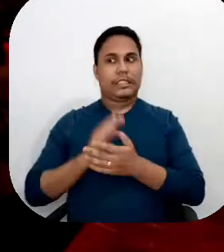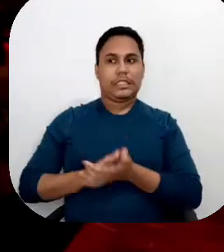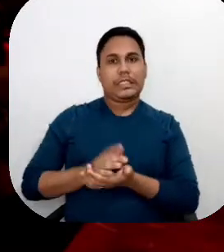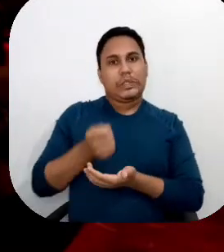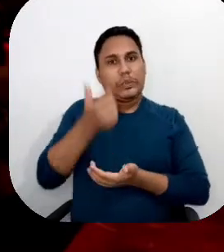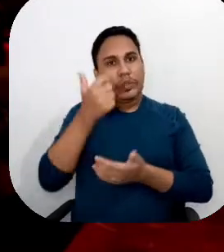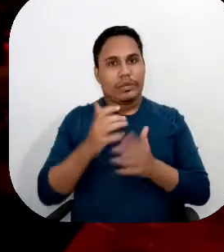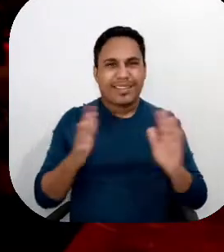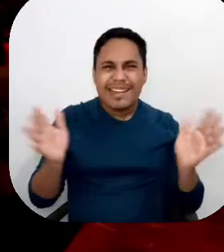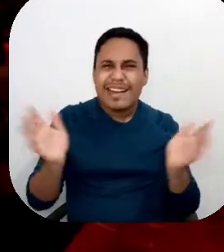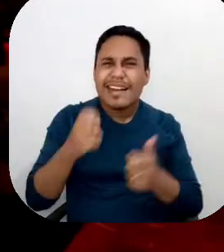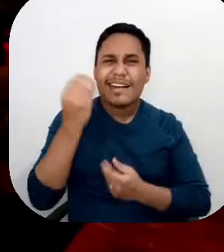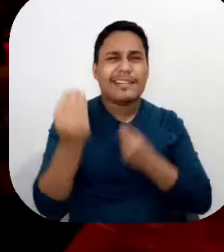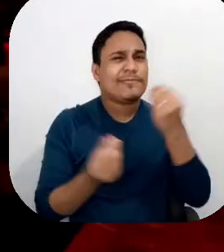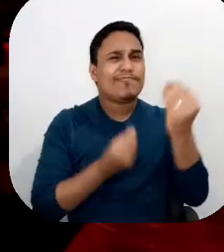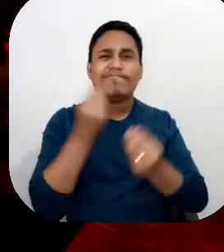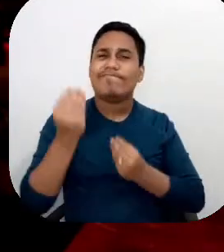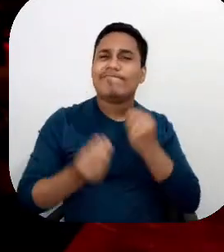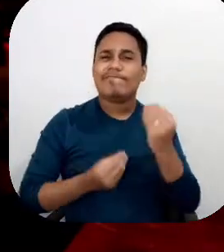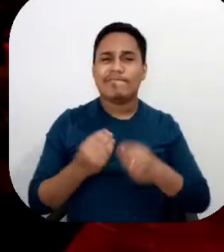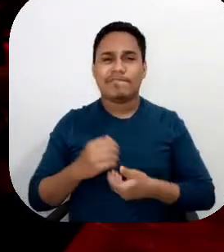Suspeito, suspeito.